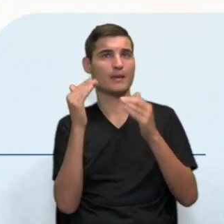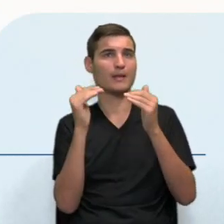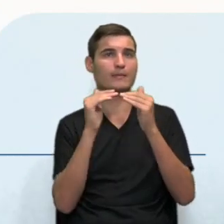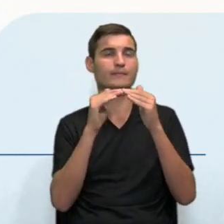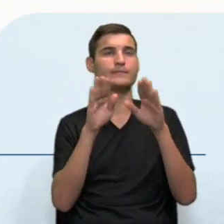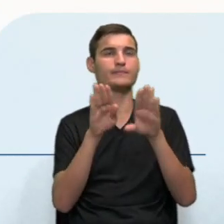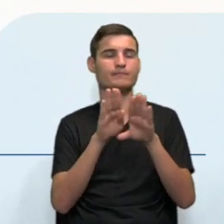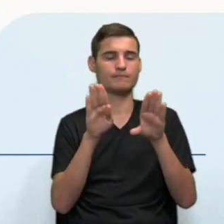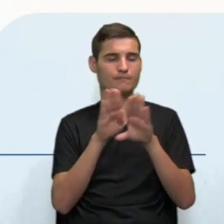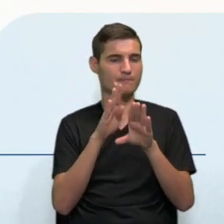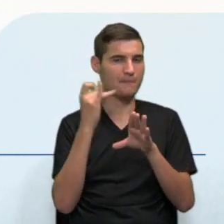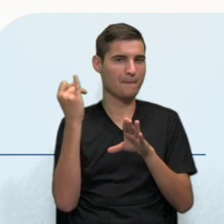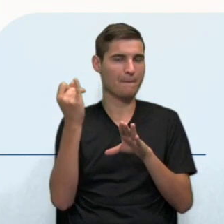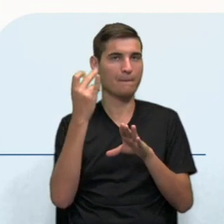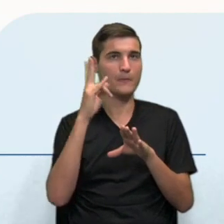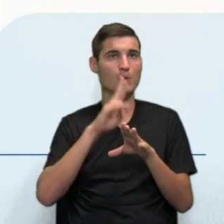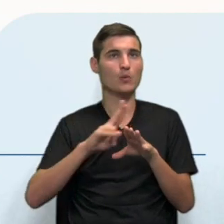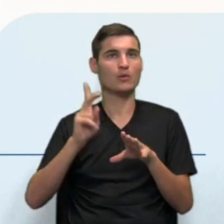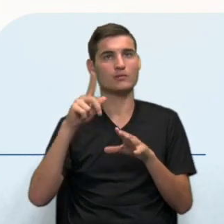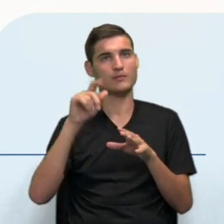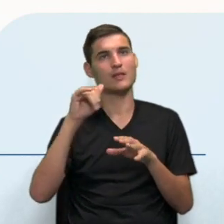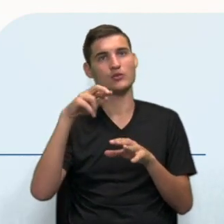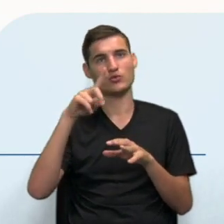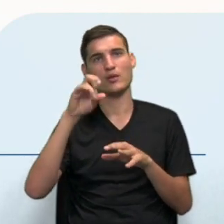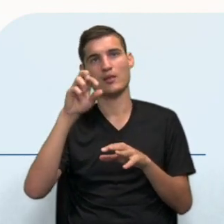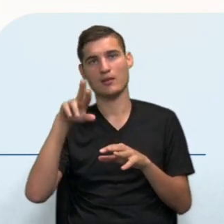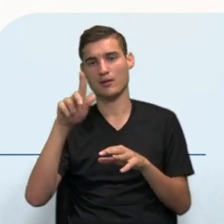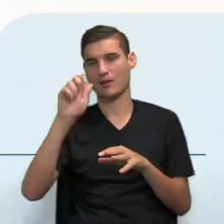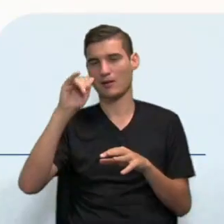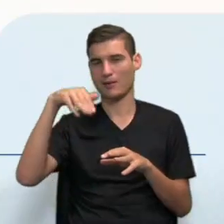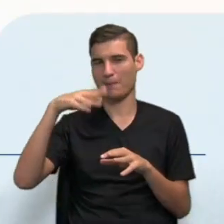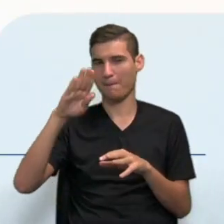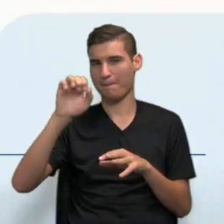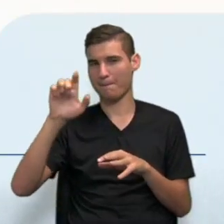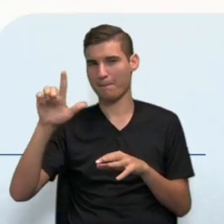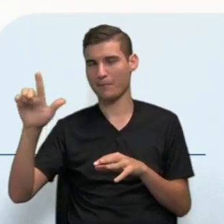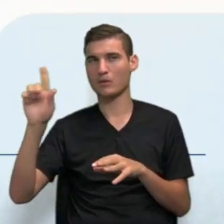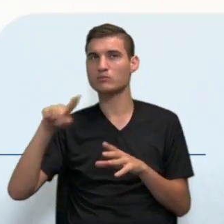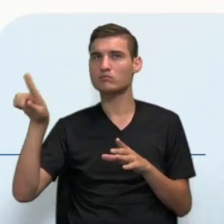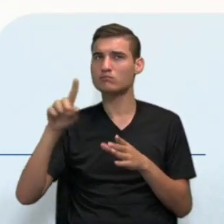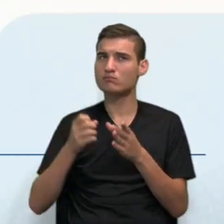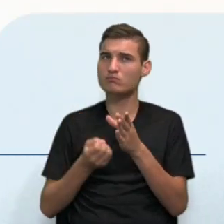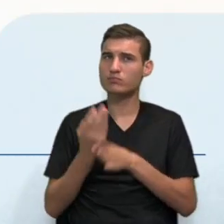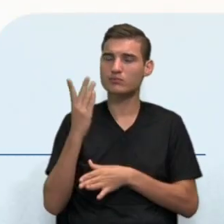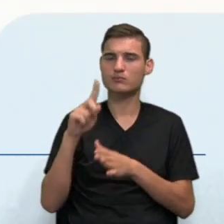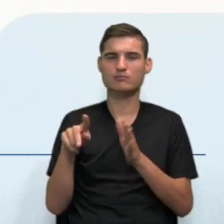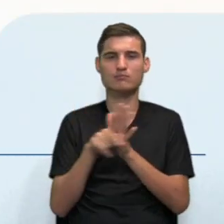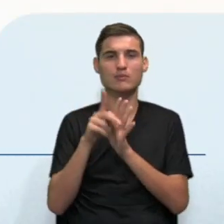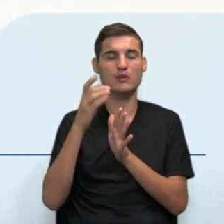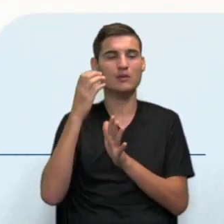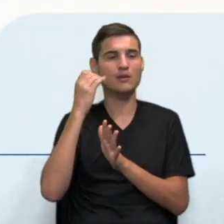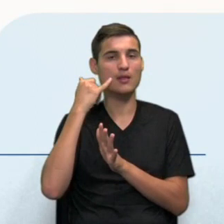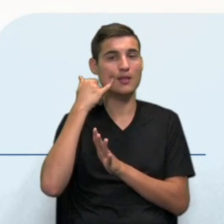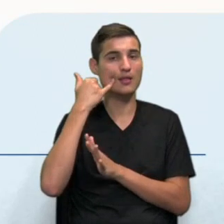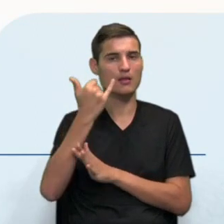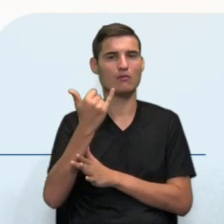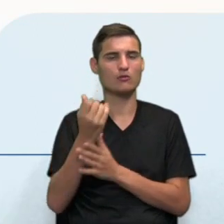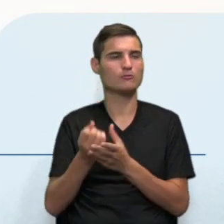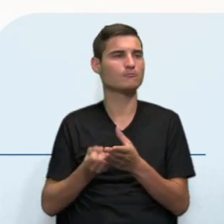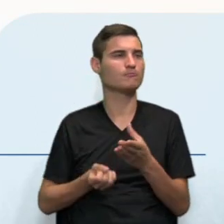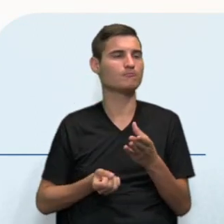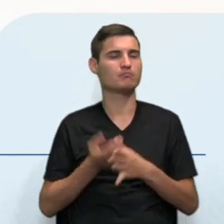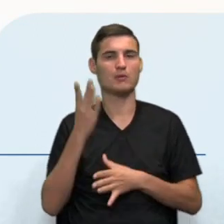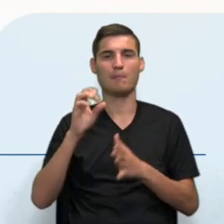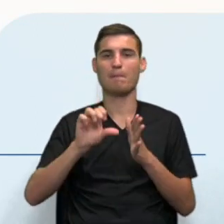criação fundamental, através do grande Alexander Graham Bell. Ele criou, patenteou o telefone, o